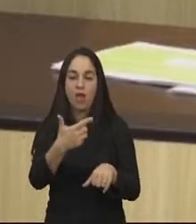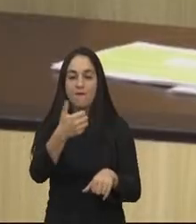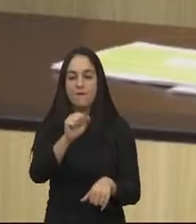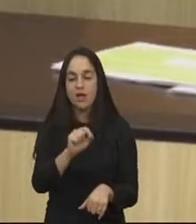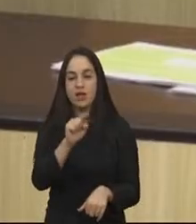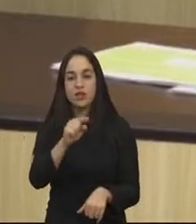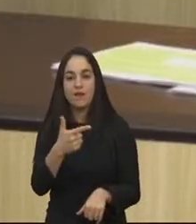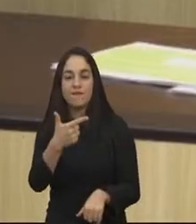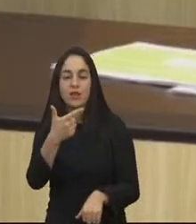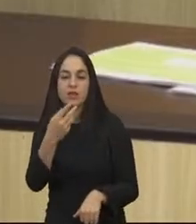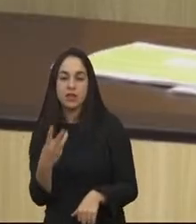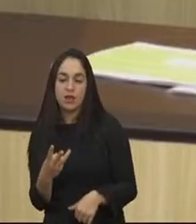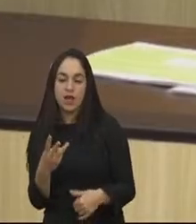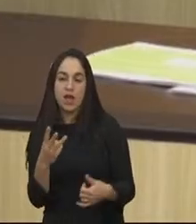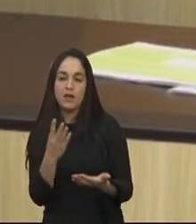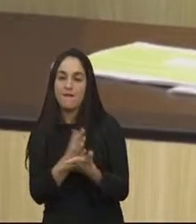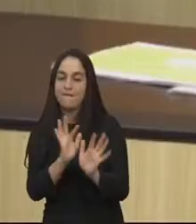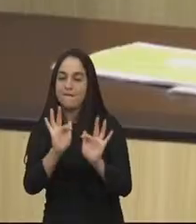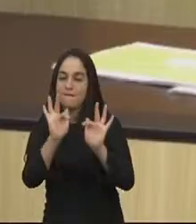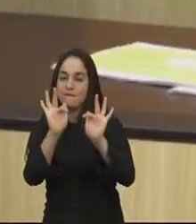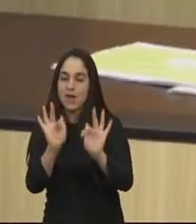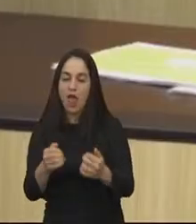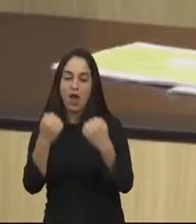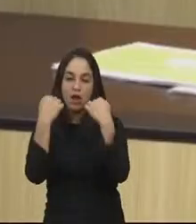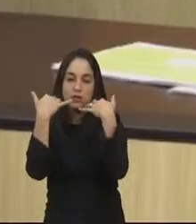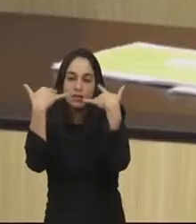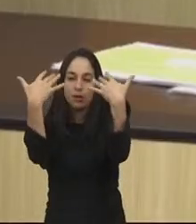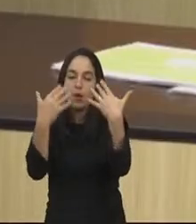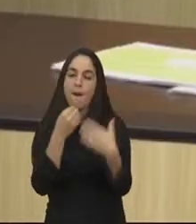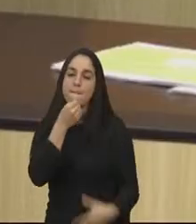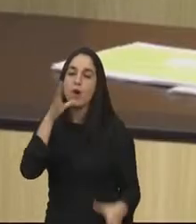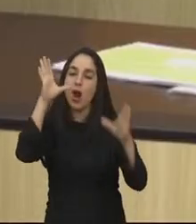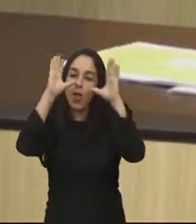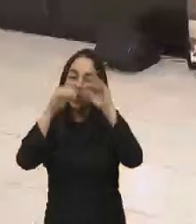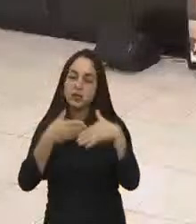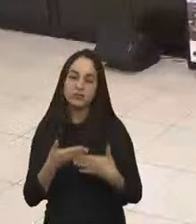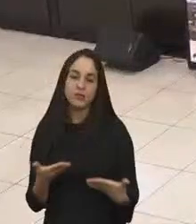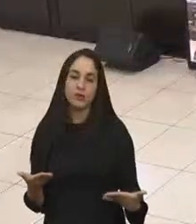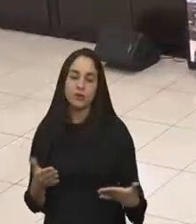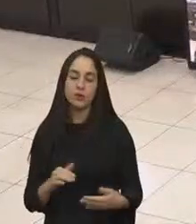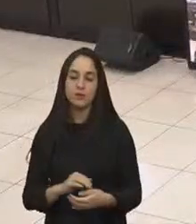20h23, declaro encerrado a presente audiência pública. Boa noite a todos.